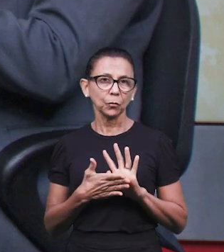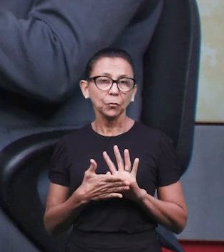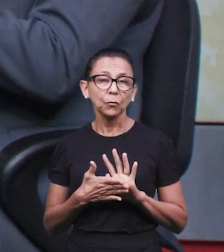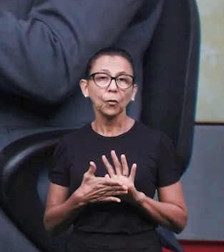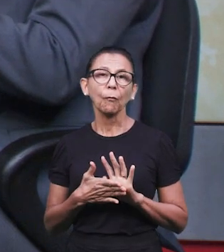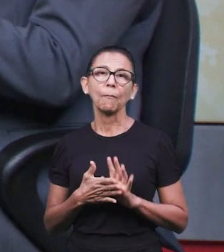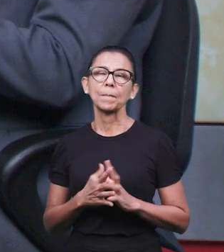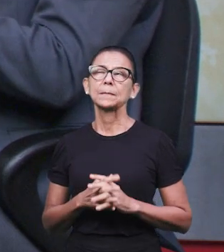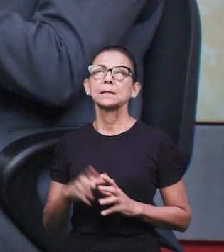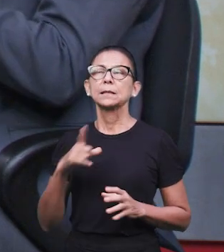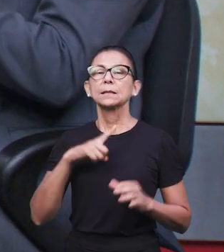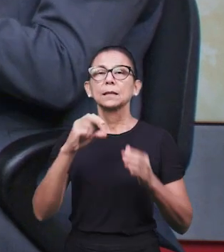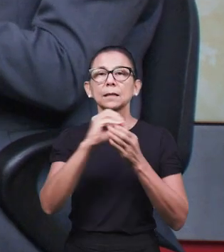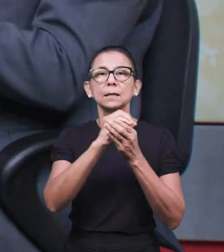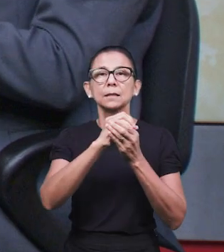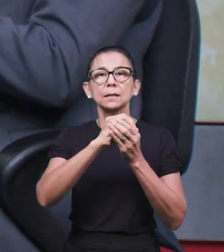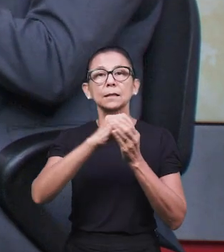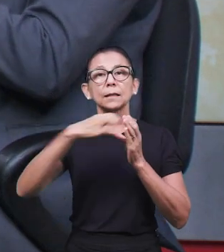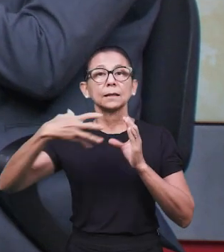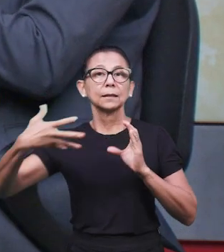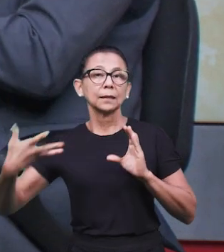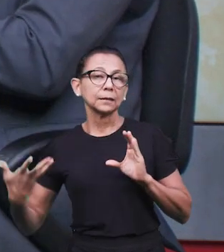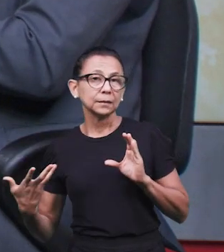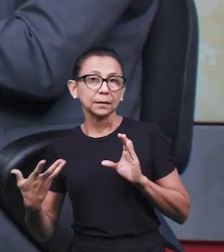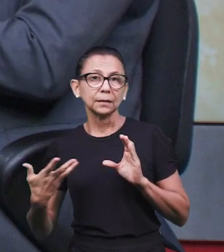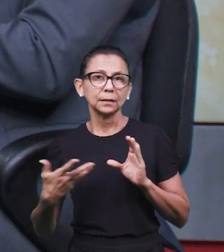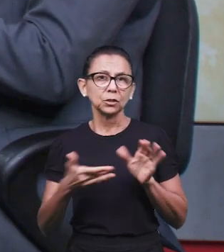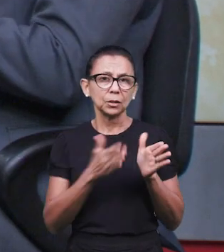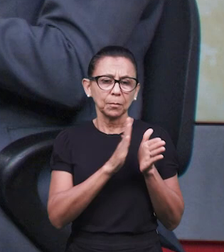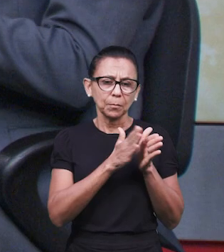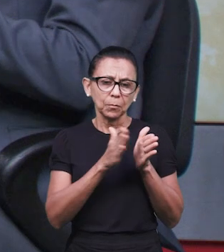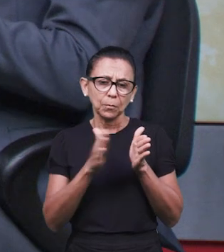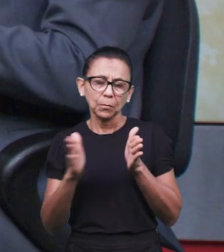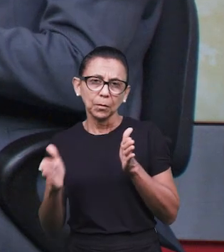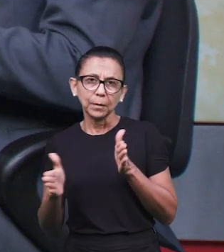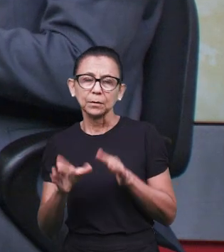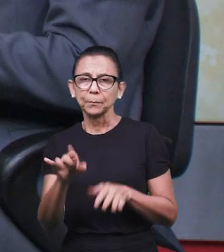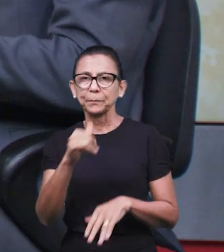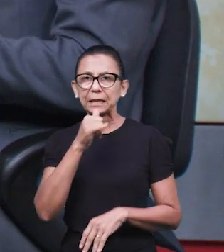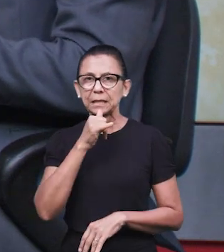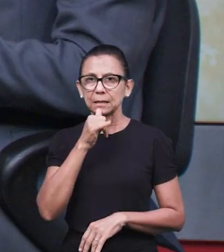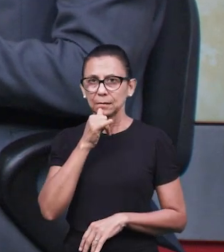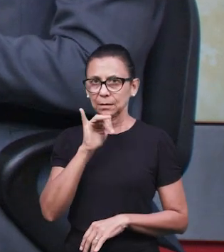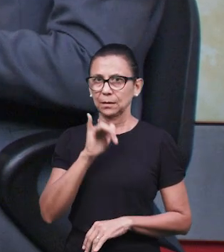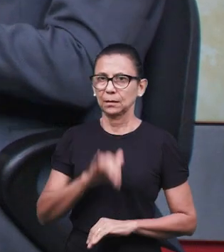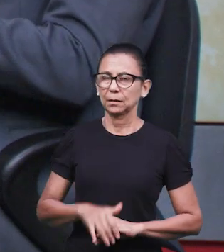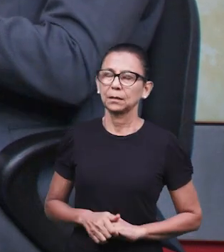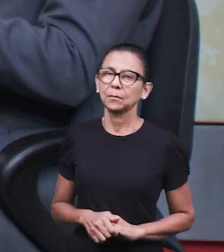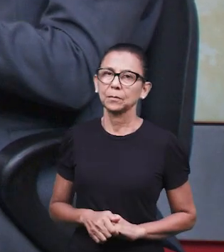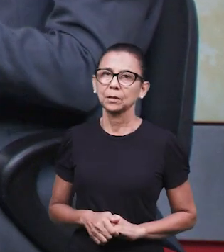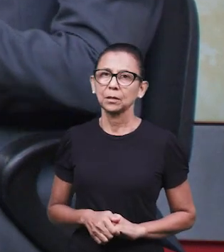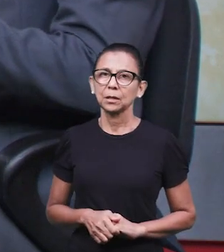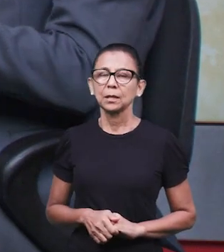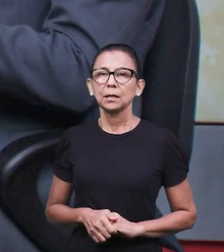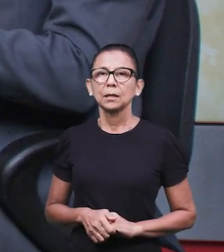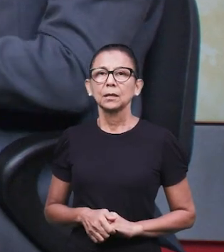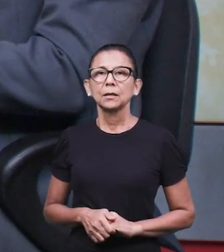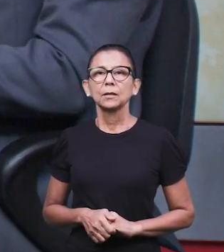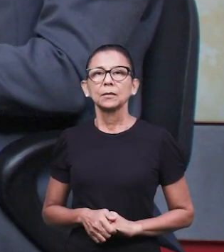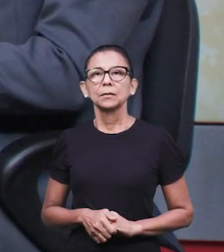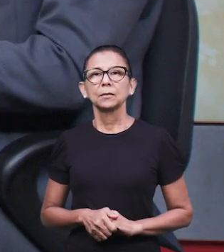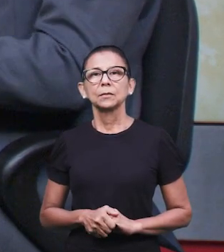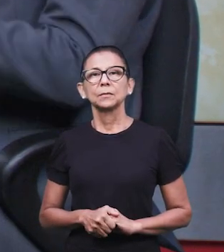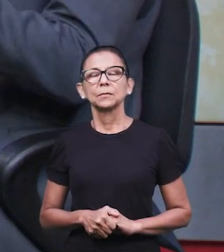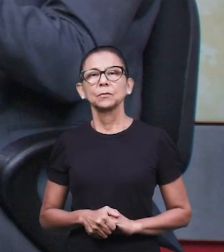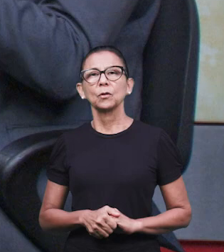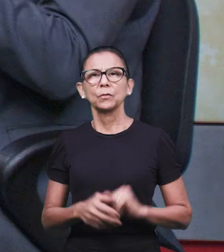louvor, o louvor tem características para momentos exatos. O que eu estou querendo dizer? Por exemplo, nós que estamos daí, eu vou